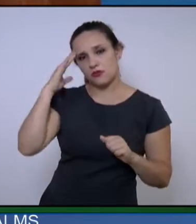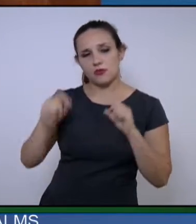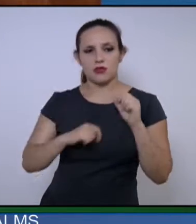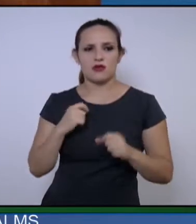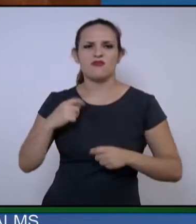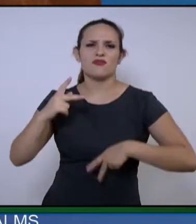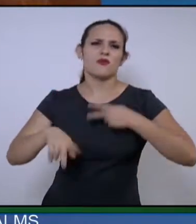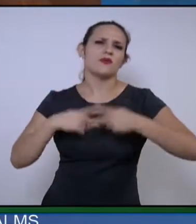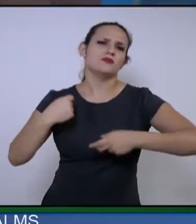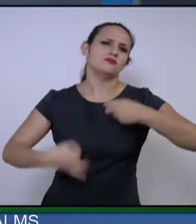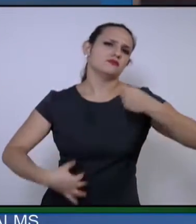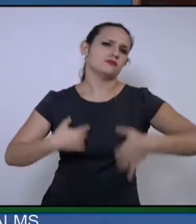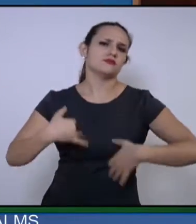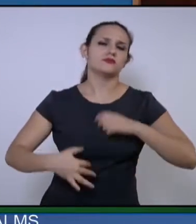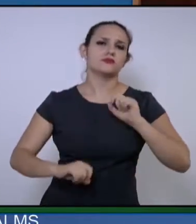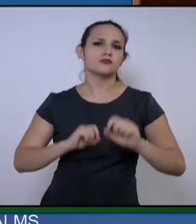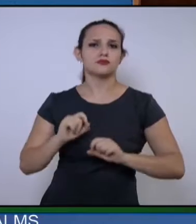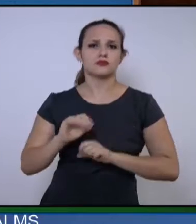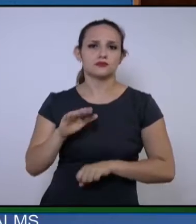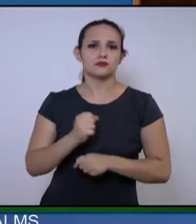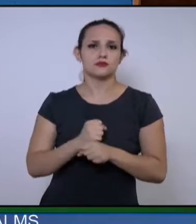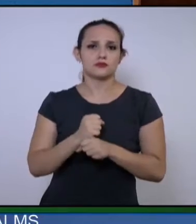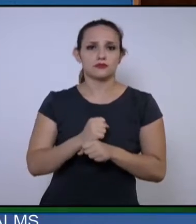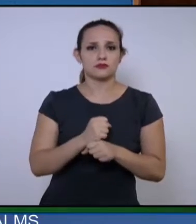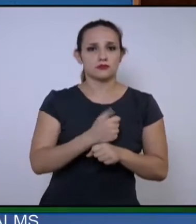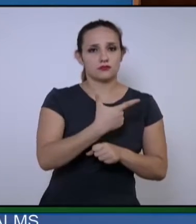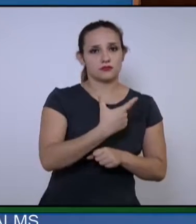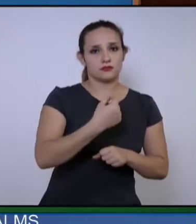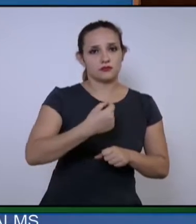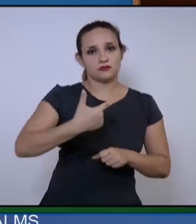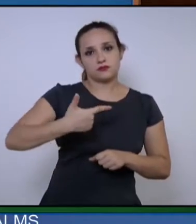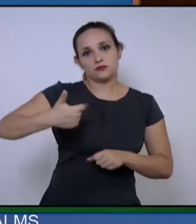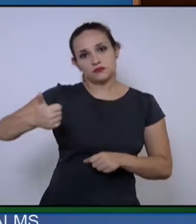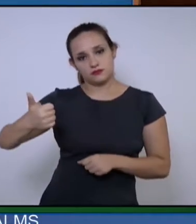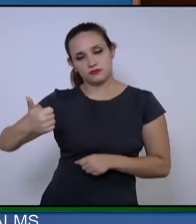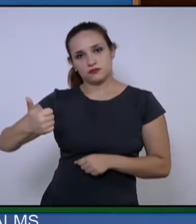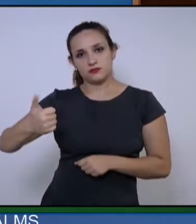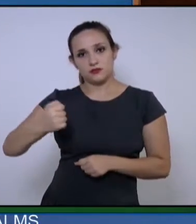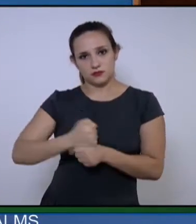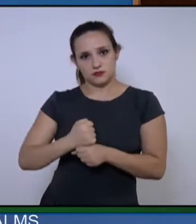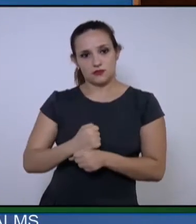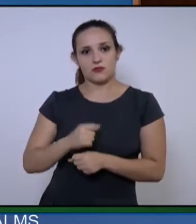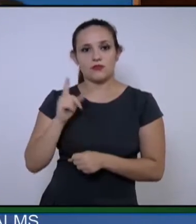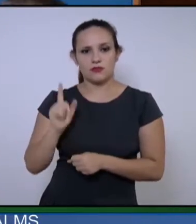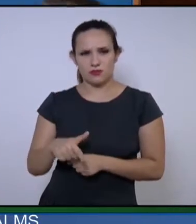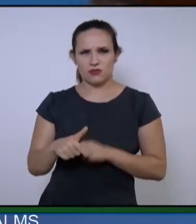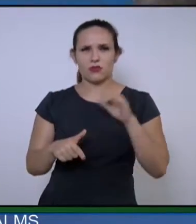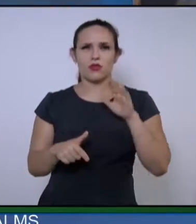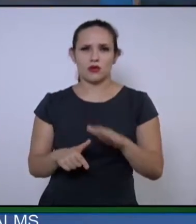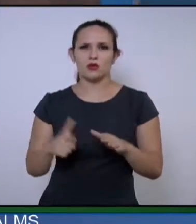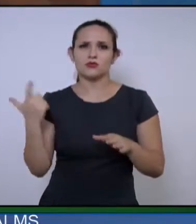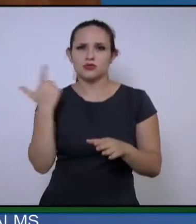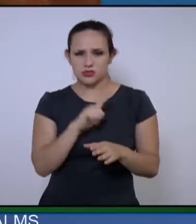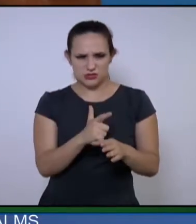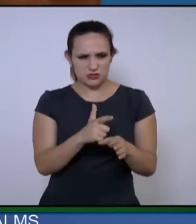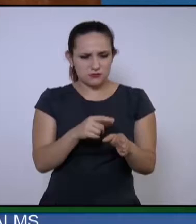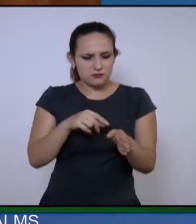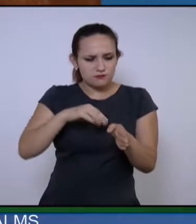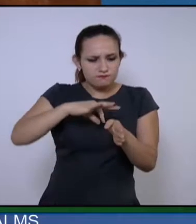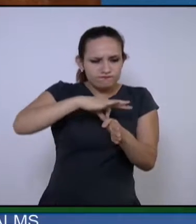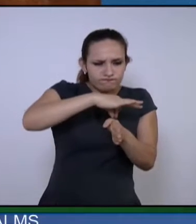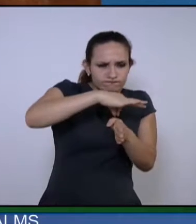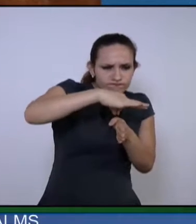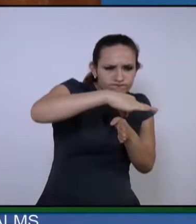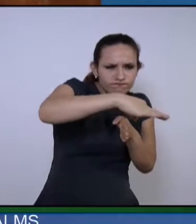verso, que até 2021 ele estaria nos 17 mil quilômetros